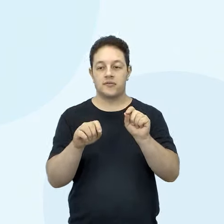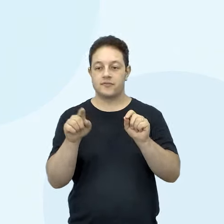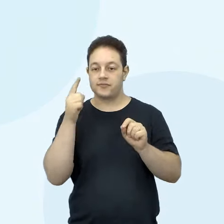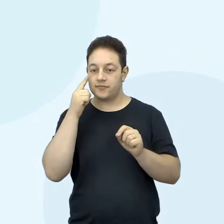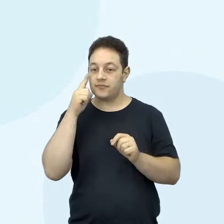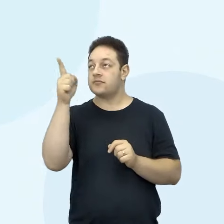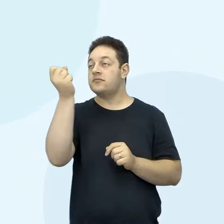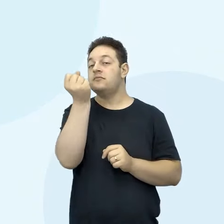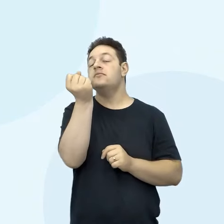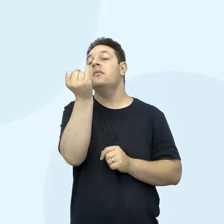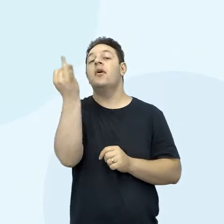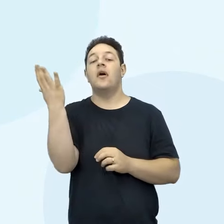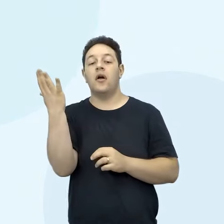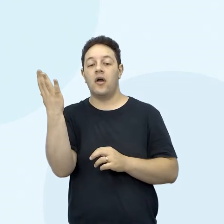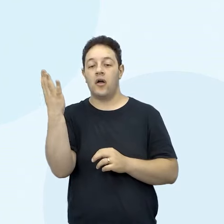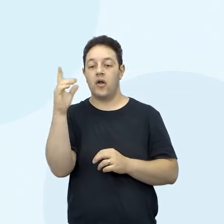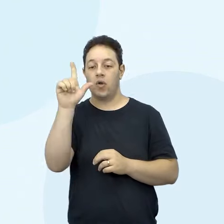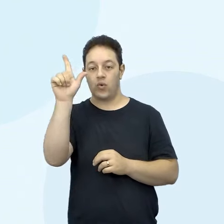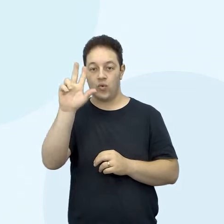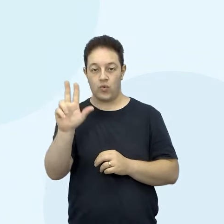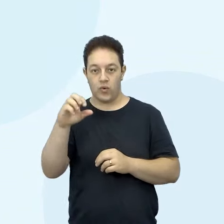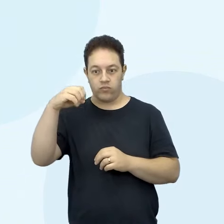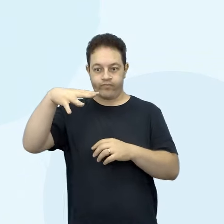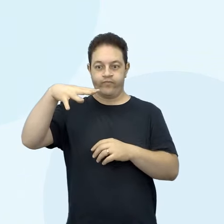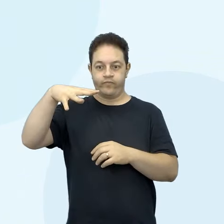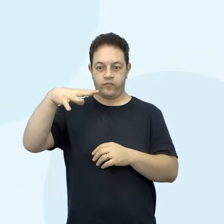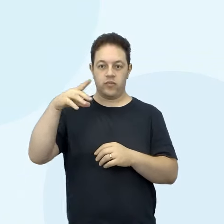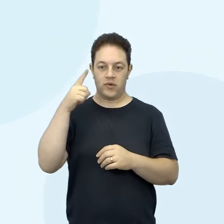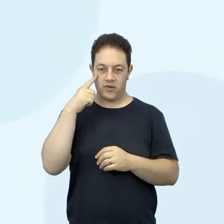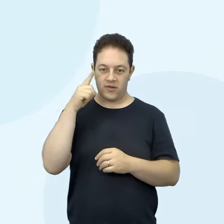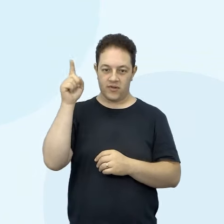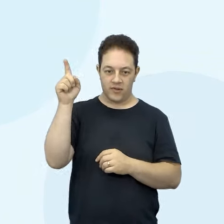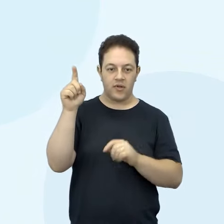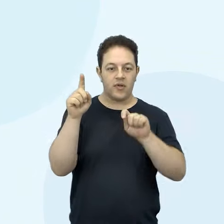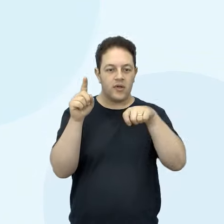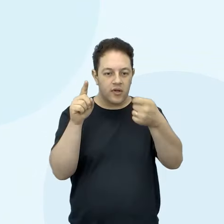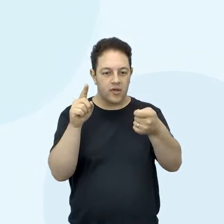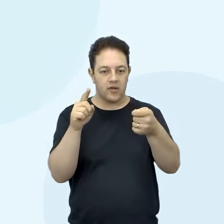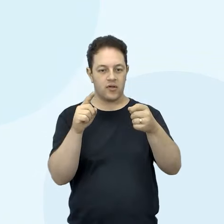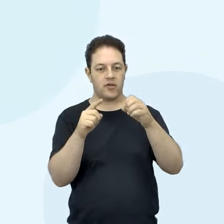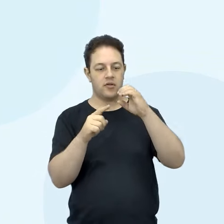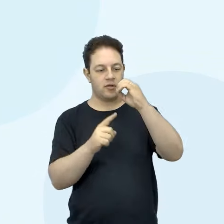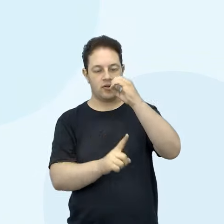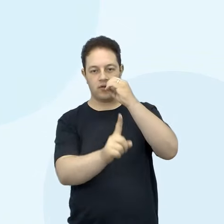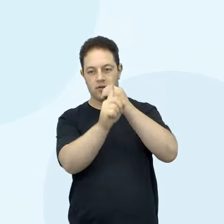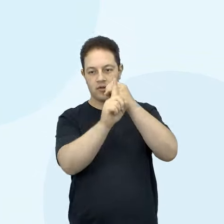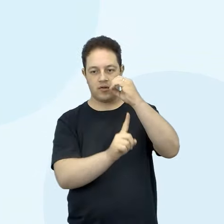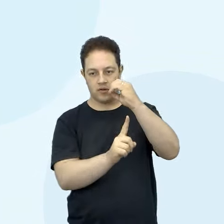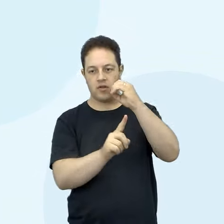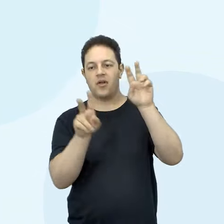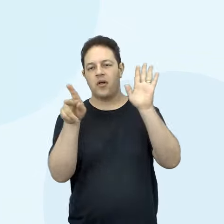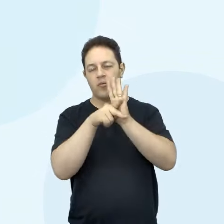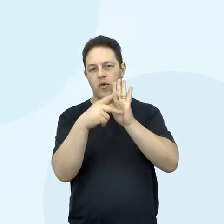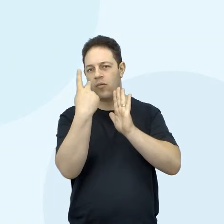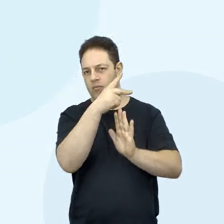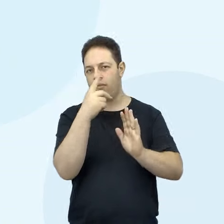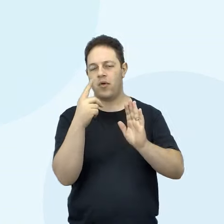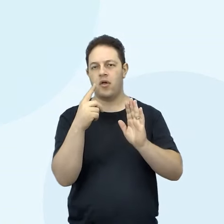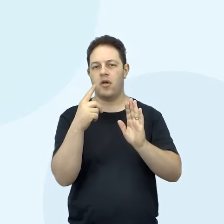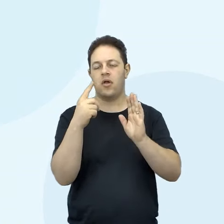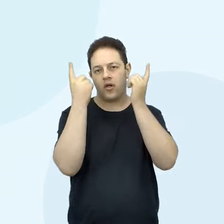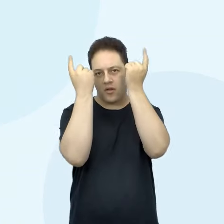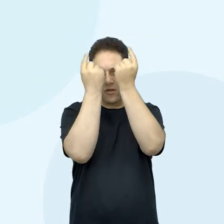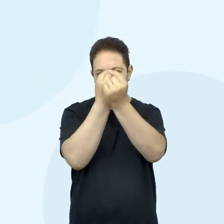de luz, que eu chamei por essa letra engraçada aqui, que é φ, em grego,